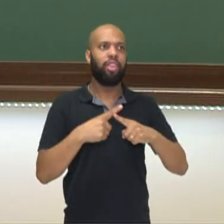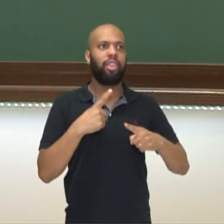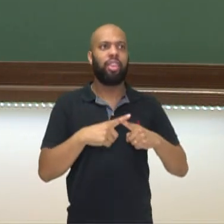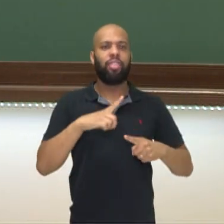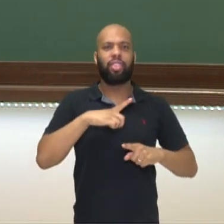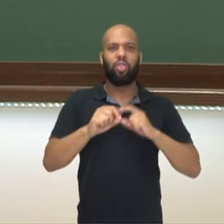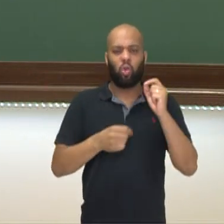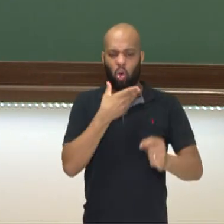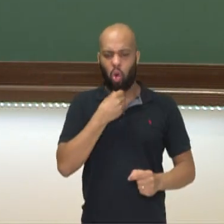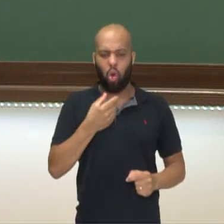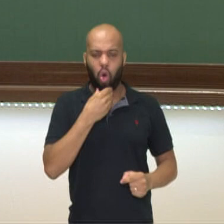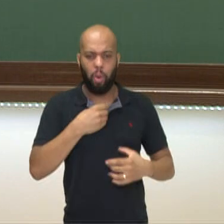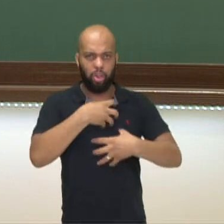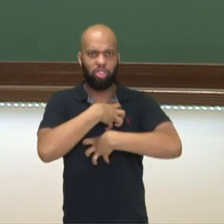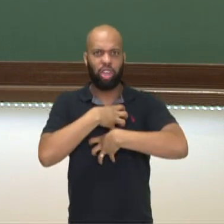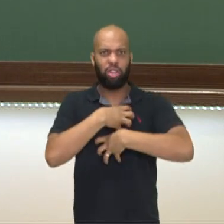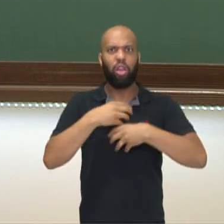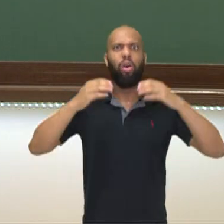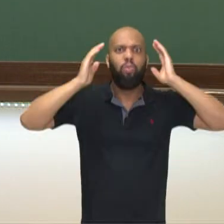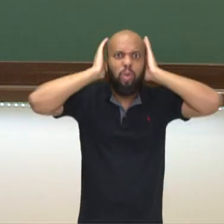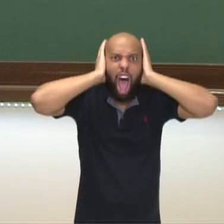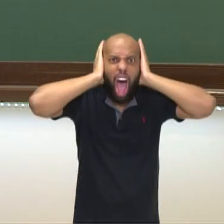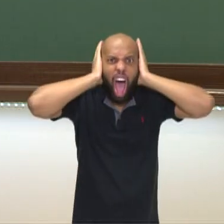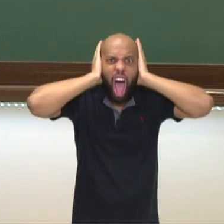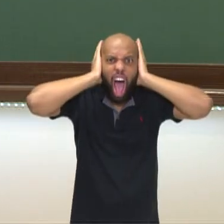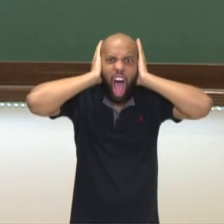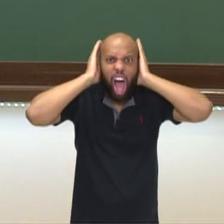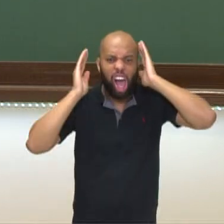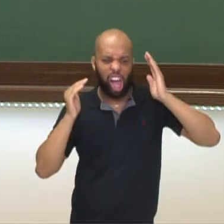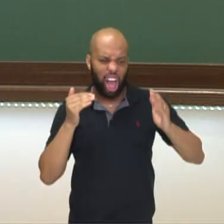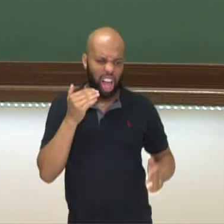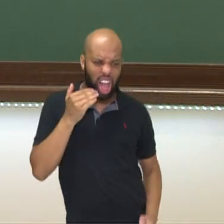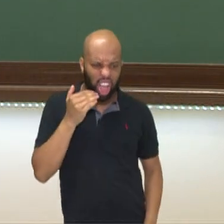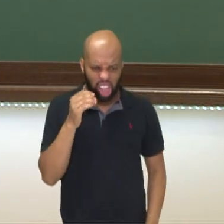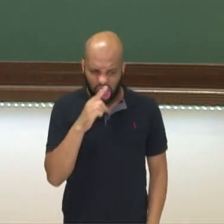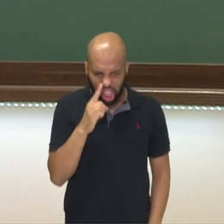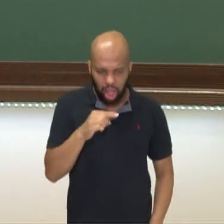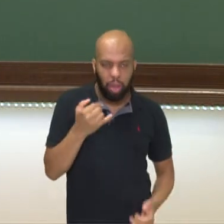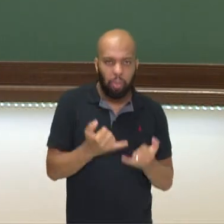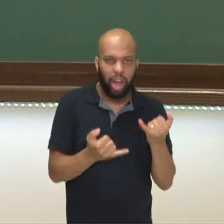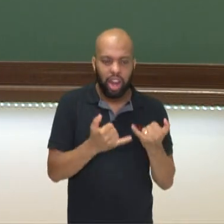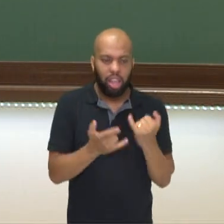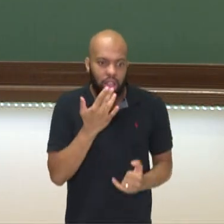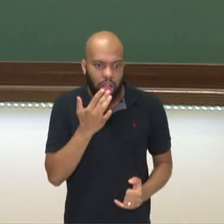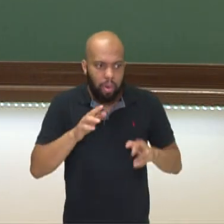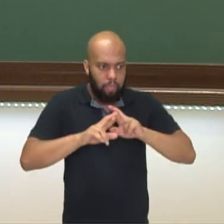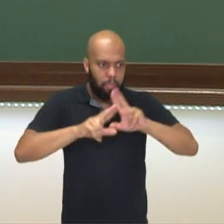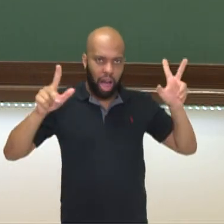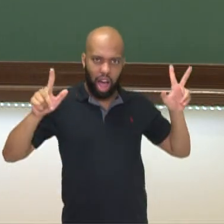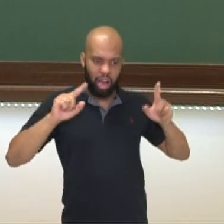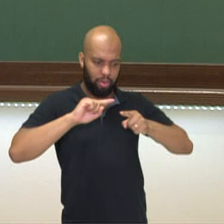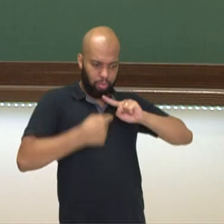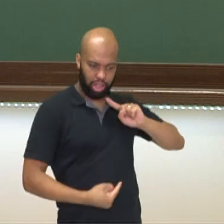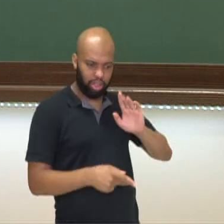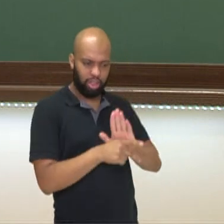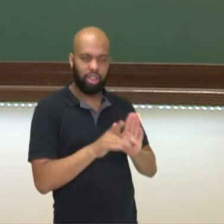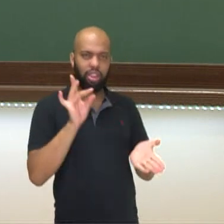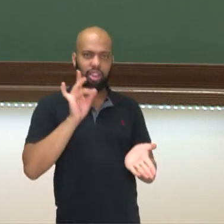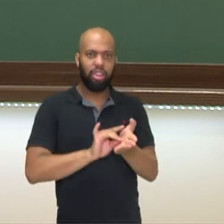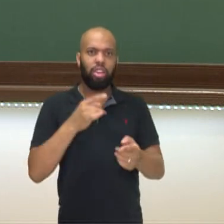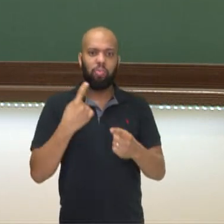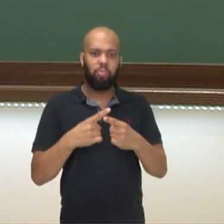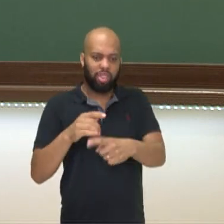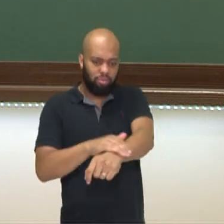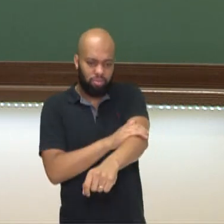rapaz representado no centro, ele é totalmente disforme. As cores não condizem com a realidade. A tonalidade da pele